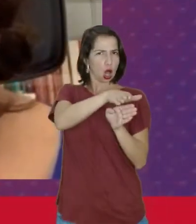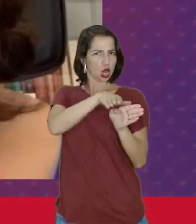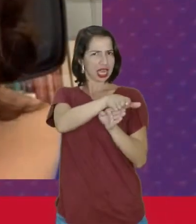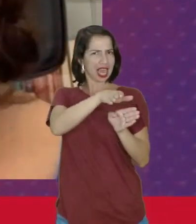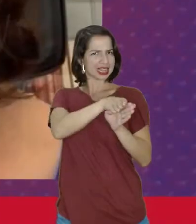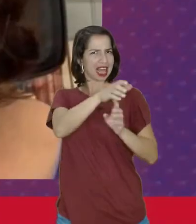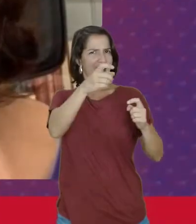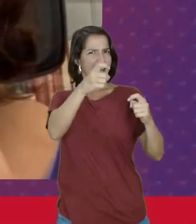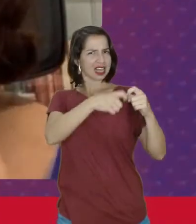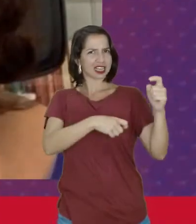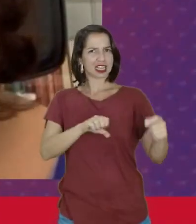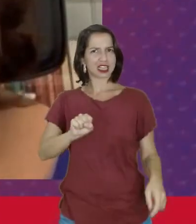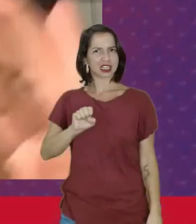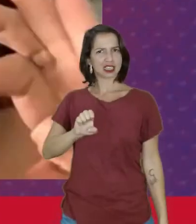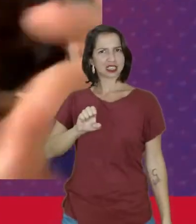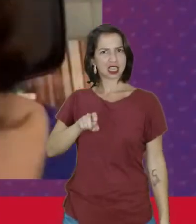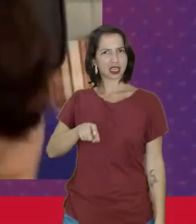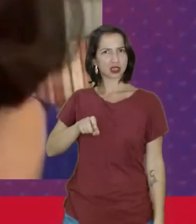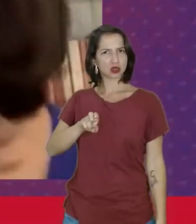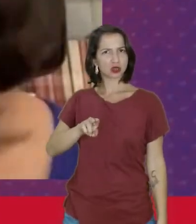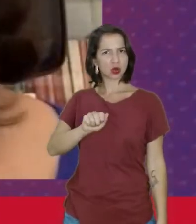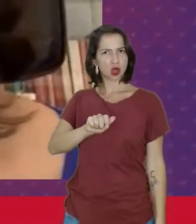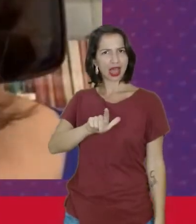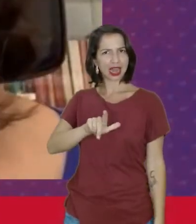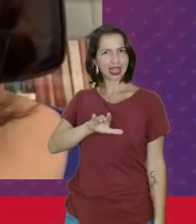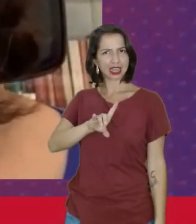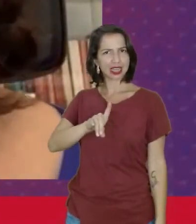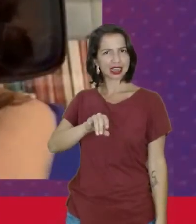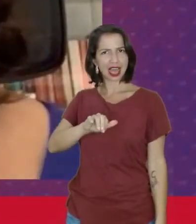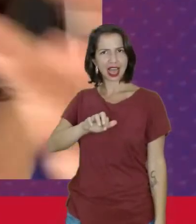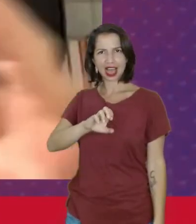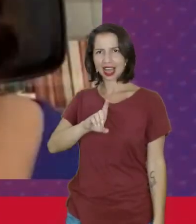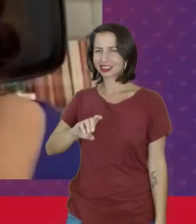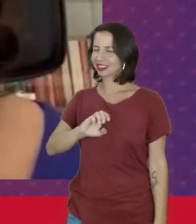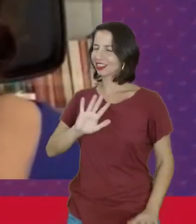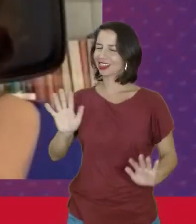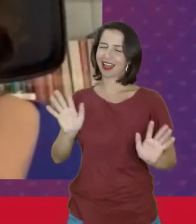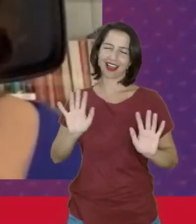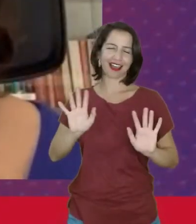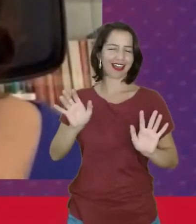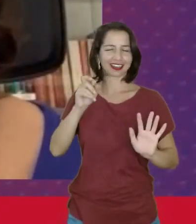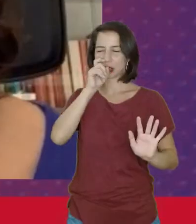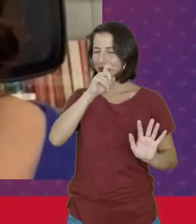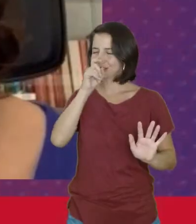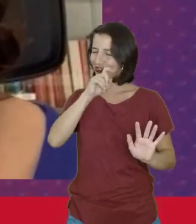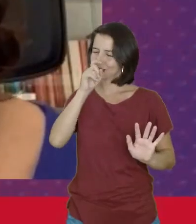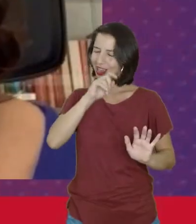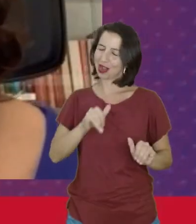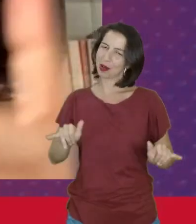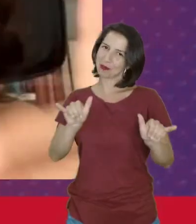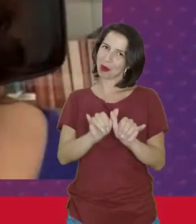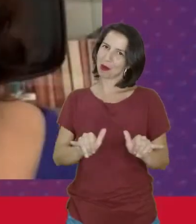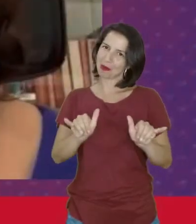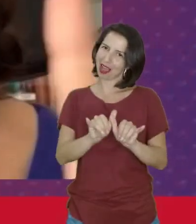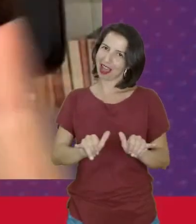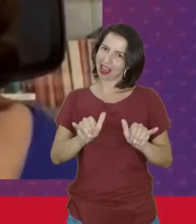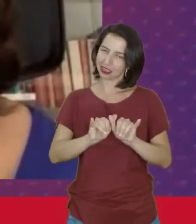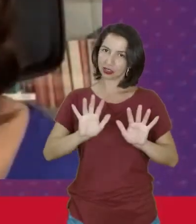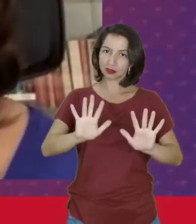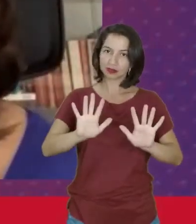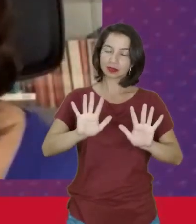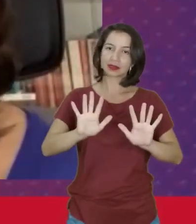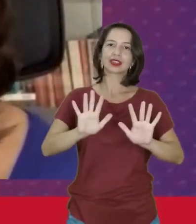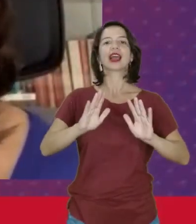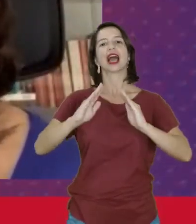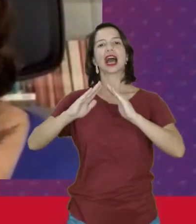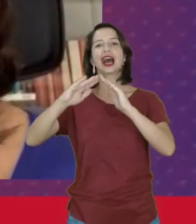uma mentira e uma bobagem. Eu quero reafirmar isso aqui. O que a escola tem que fazer é ensinar o respeito